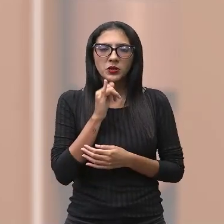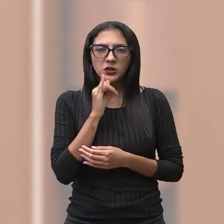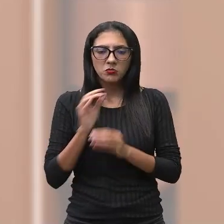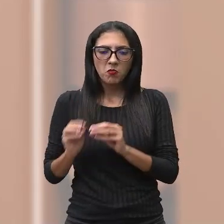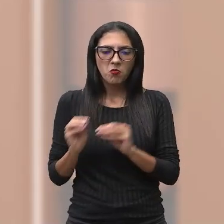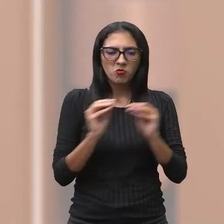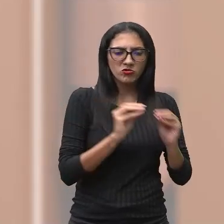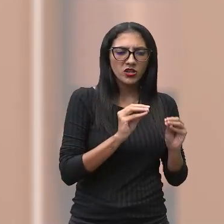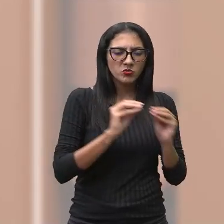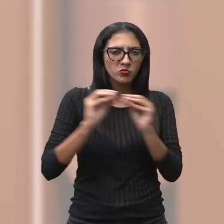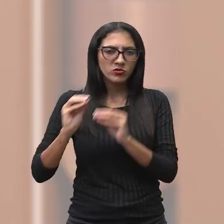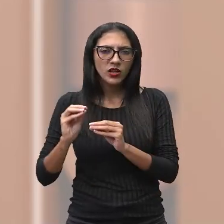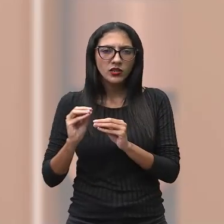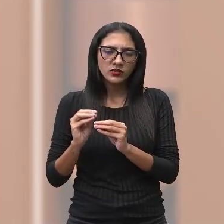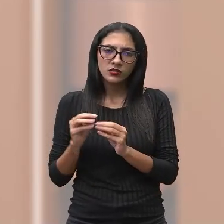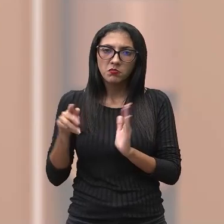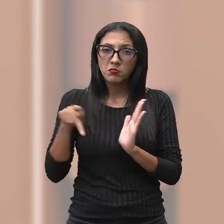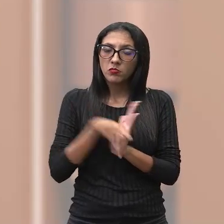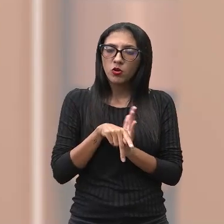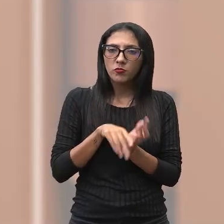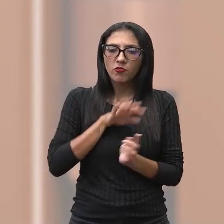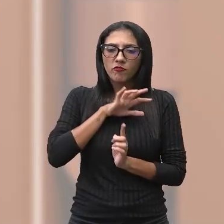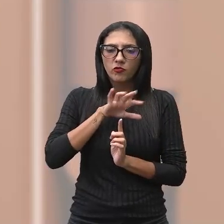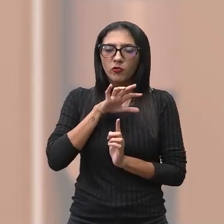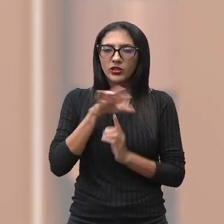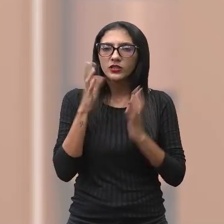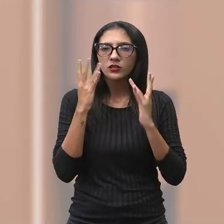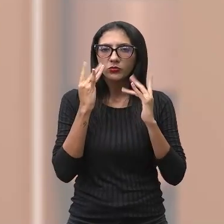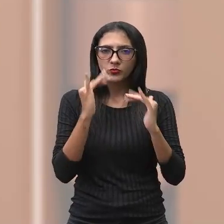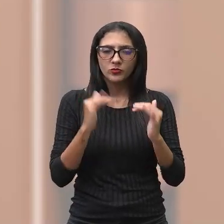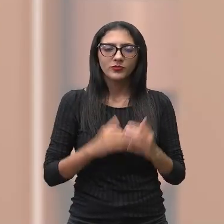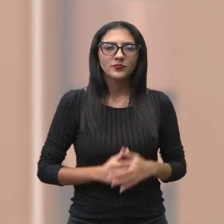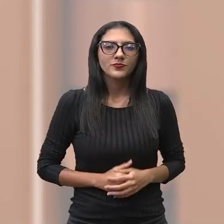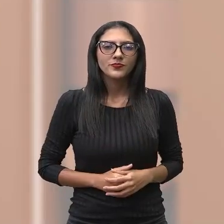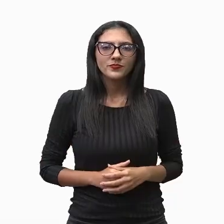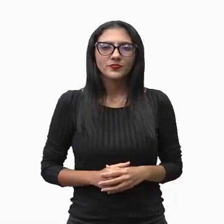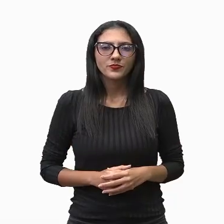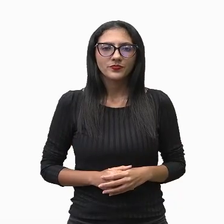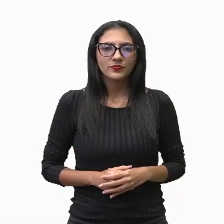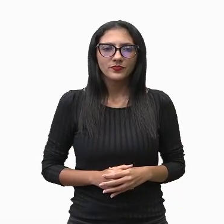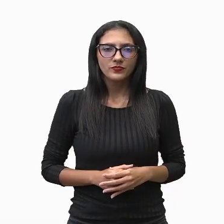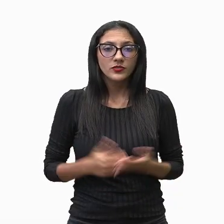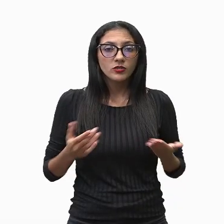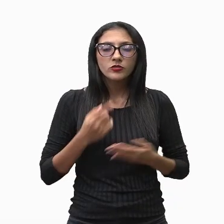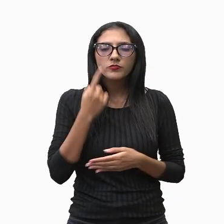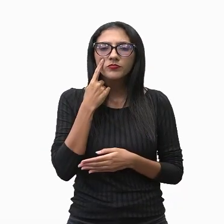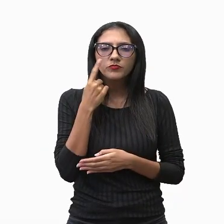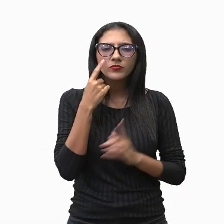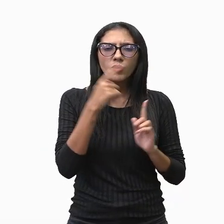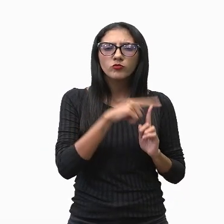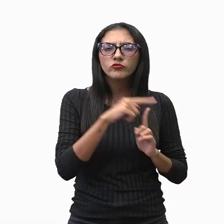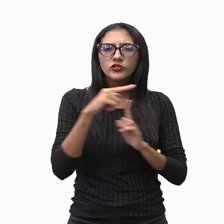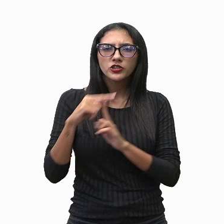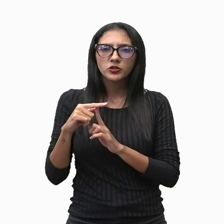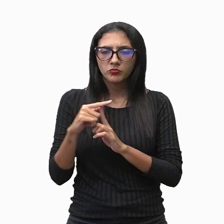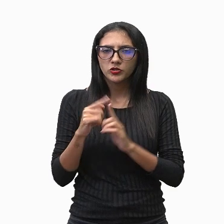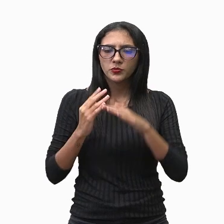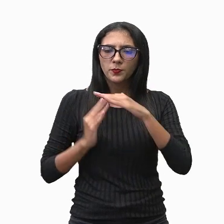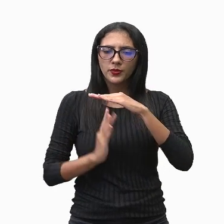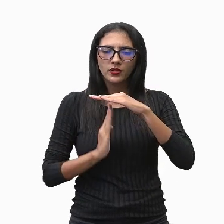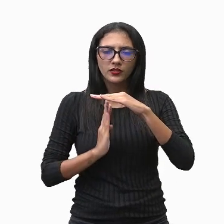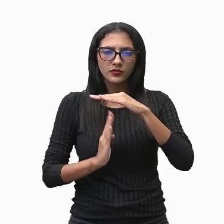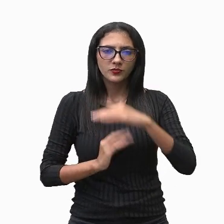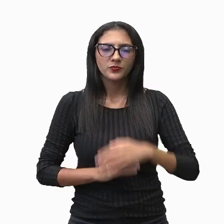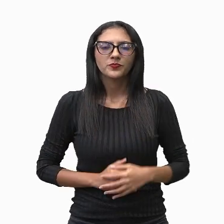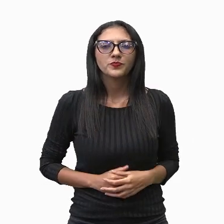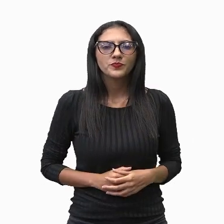território por conta de fatores naturais. Vamos falar um pouco sobre os tipos de migrações, para a gente entender um pouco melhor. Então nós